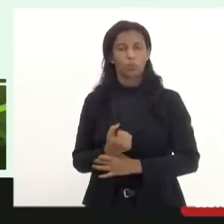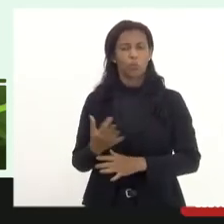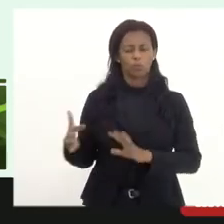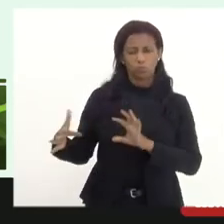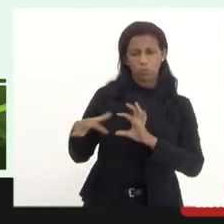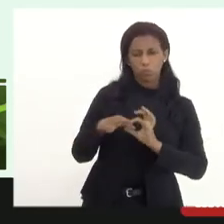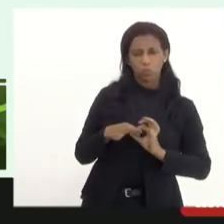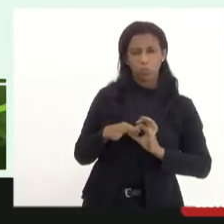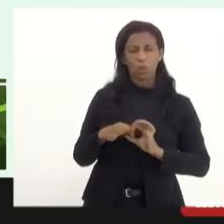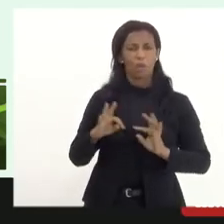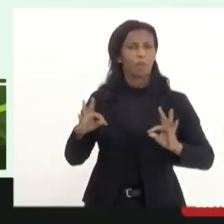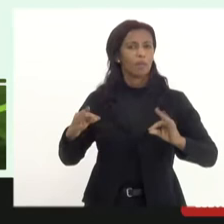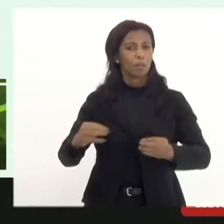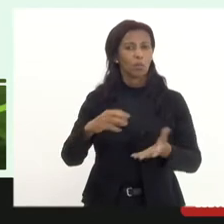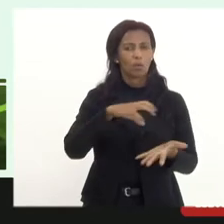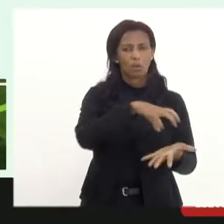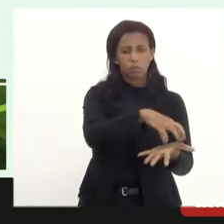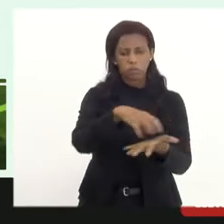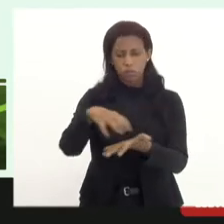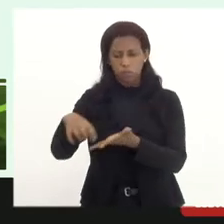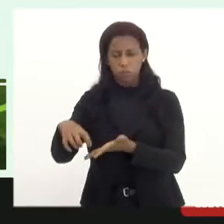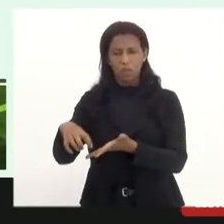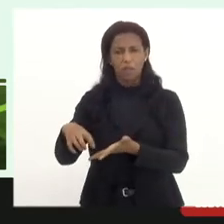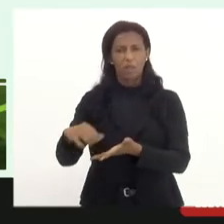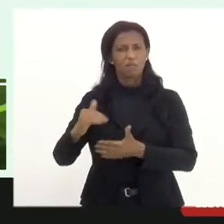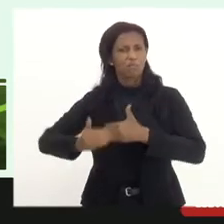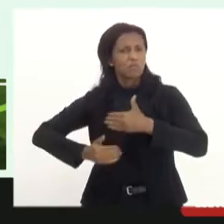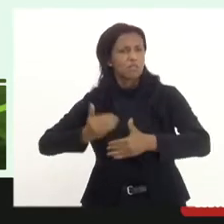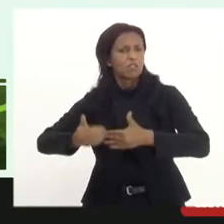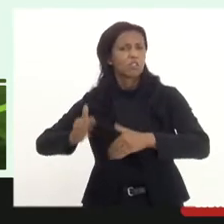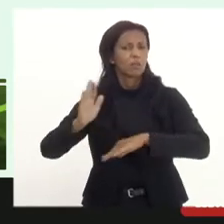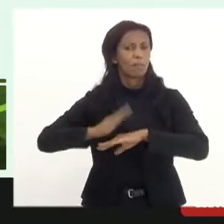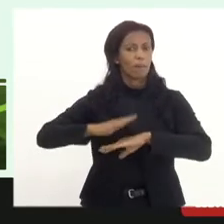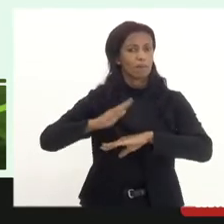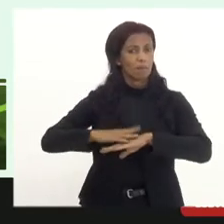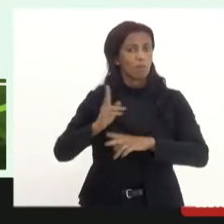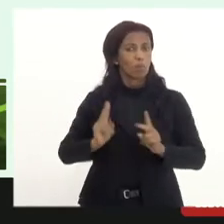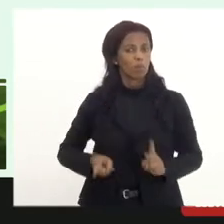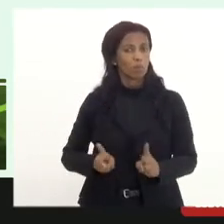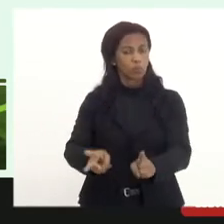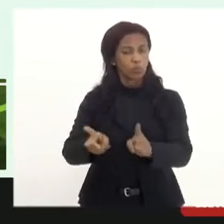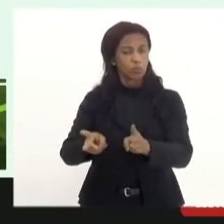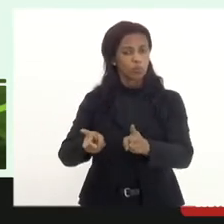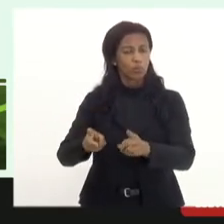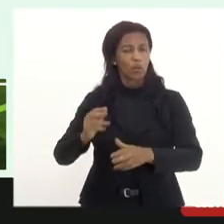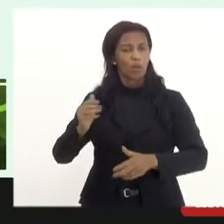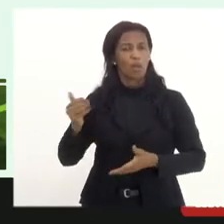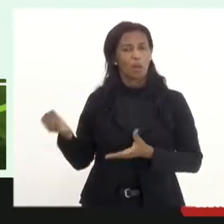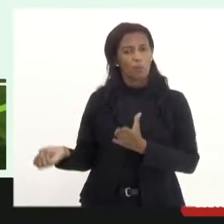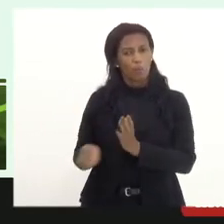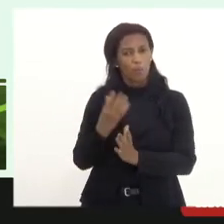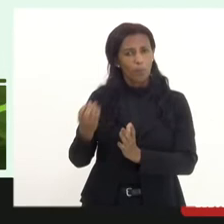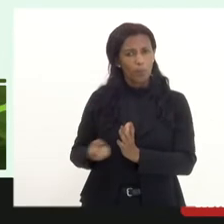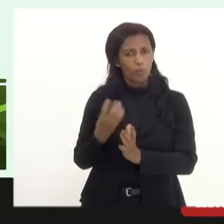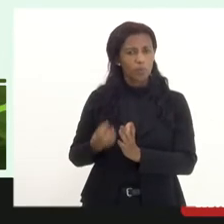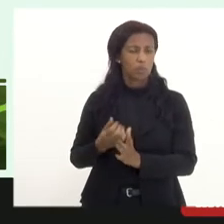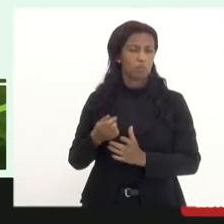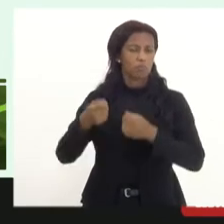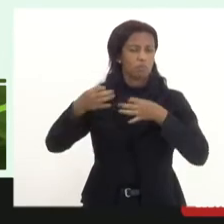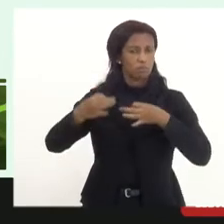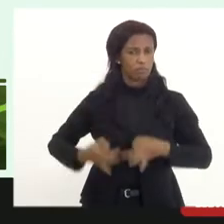compliance, para que as unidades se estendam cada vez mais e podemos continuar produzindo com segurança, com compliance e com